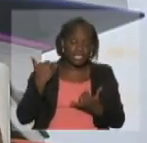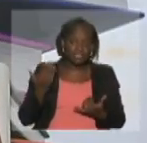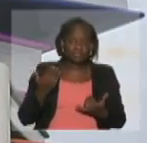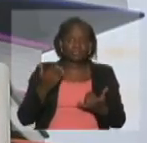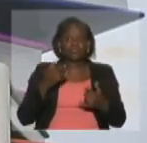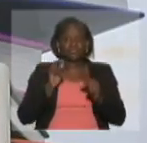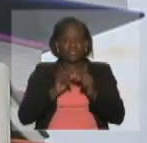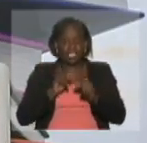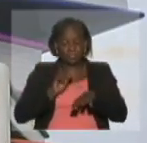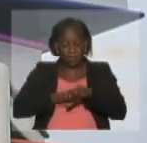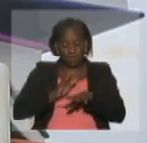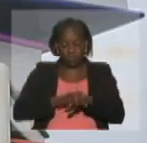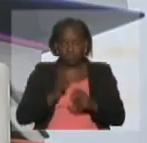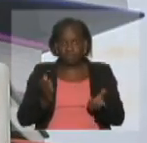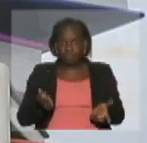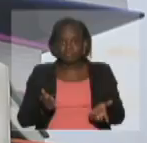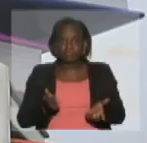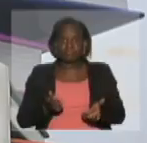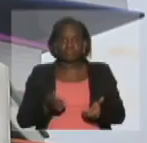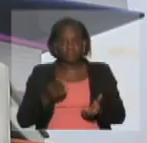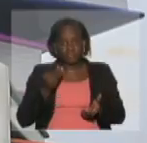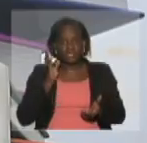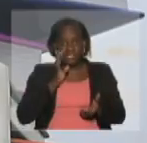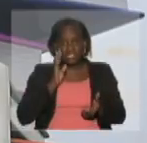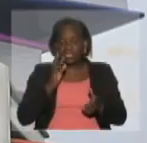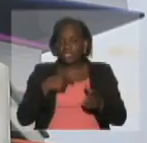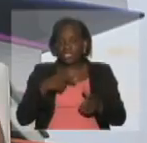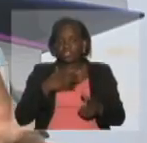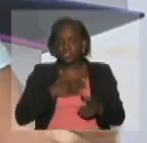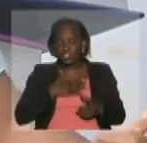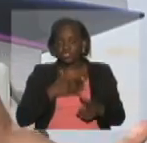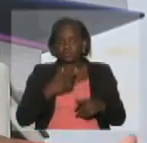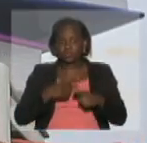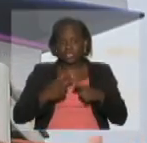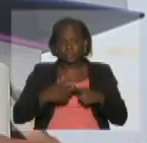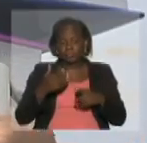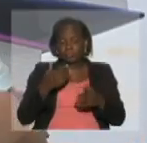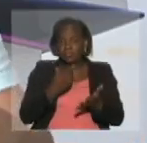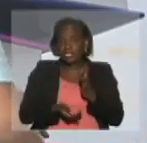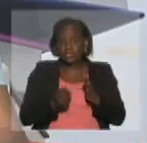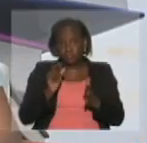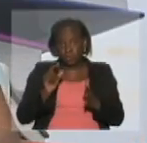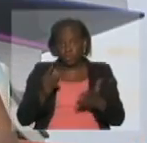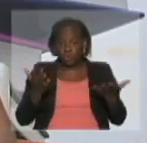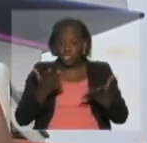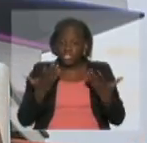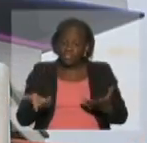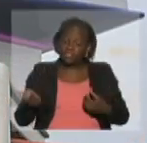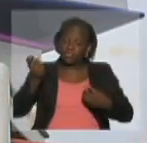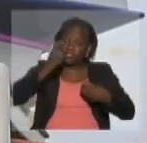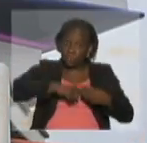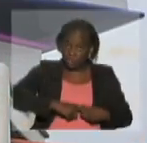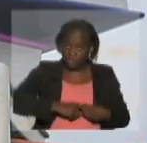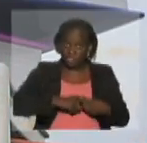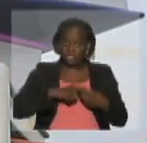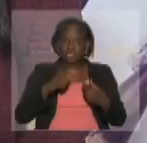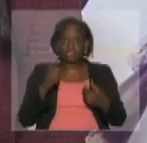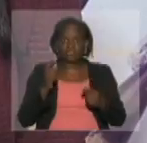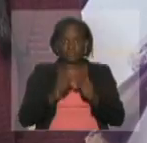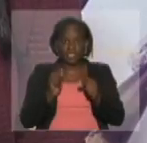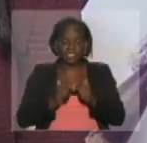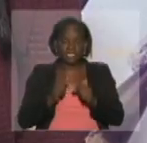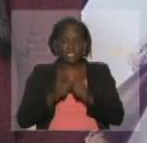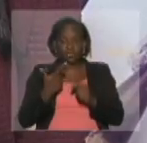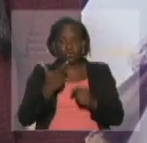brinquedos confeccionados à mão. É muito legal, e isso é Leandro. fantástico, assim, se perdeu um pouco e a gente tenta recuperar